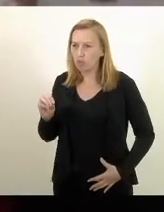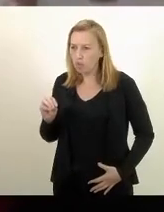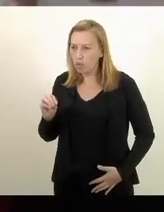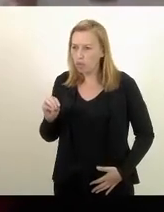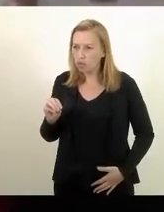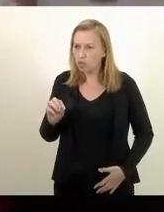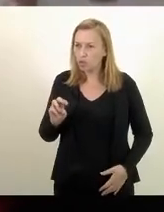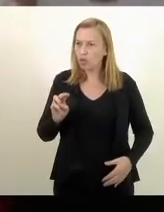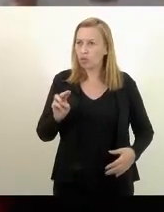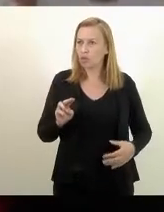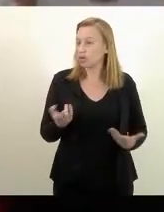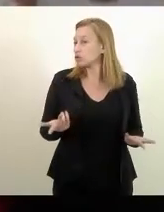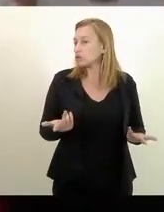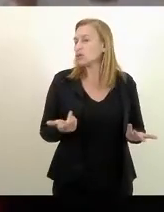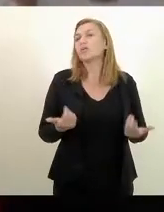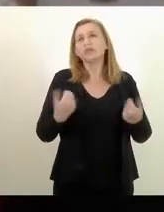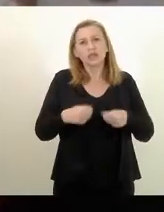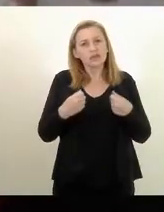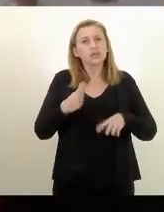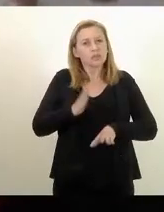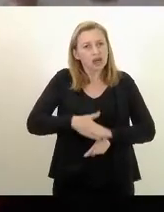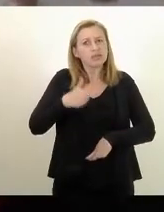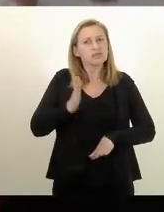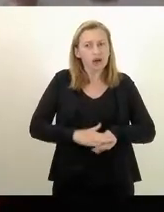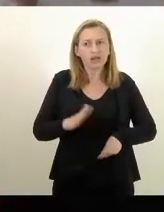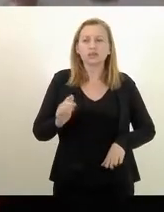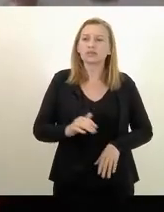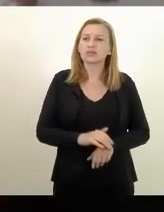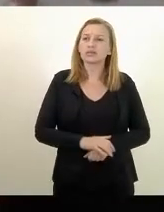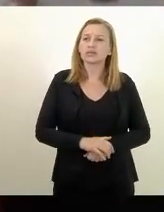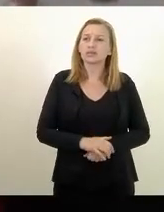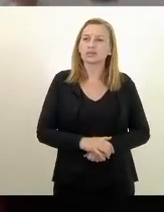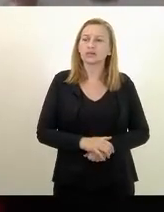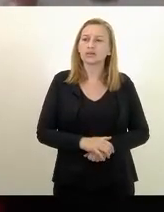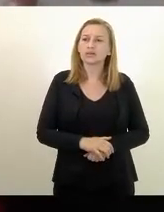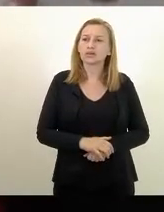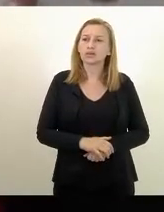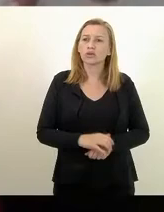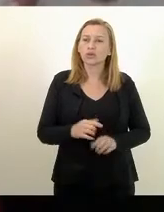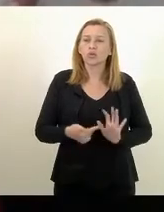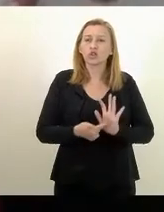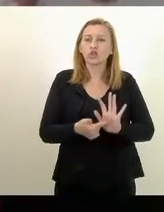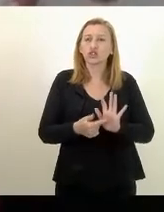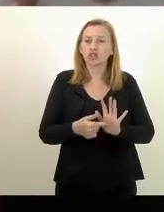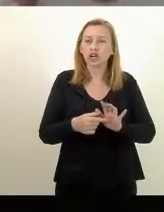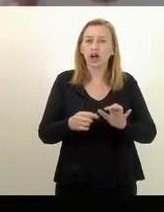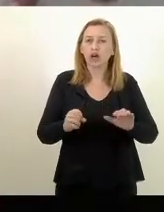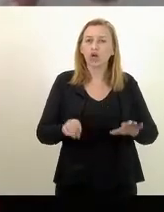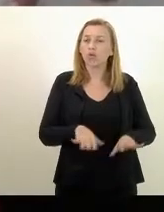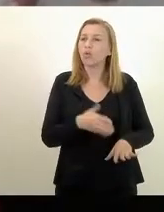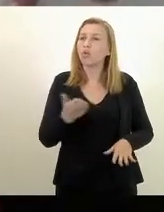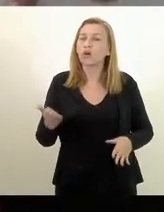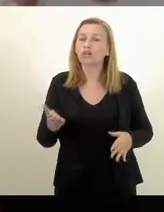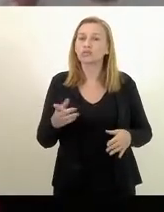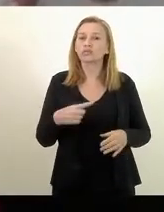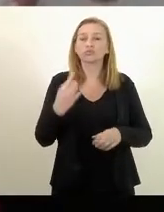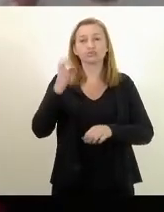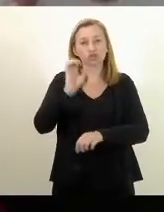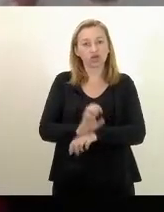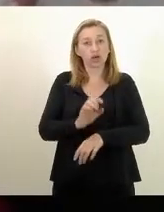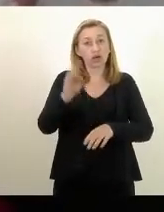mais evidenciar o quanto o nosso estado brasileiro por exemplo